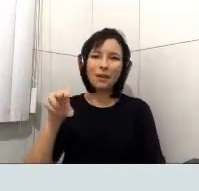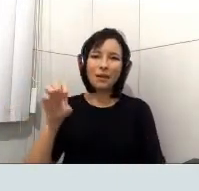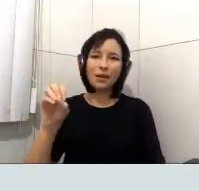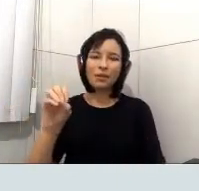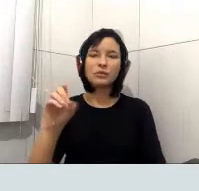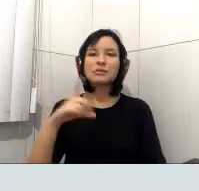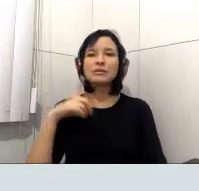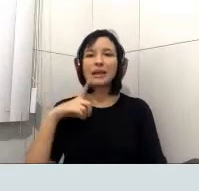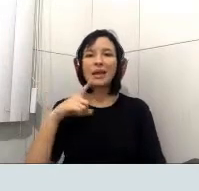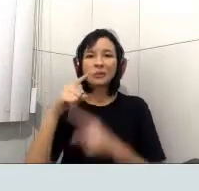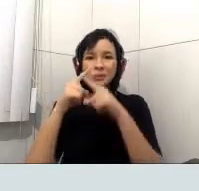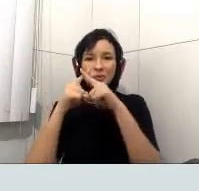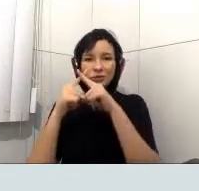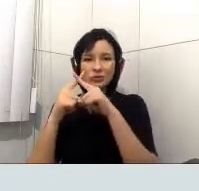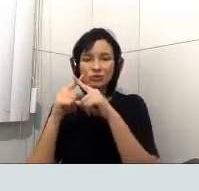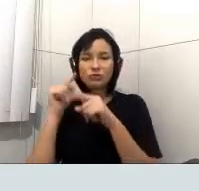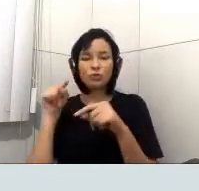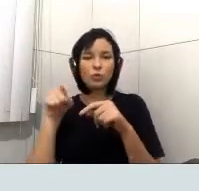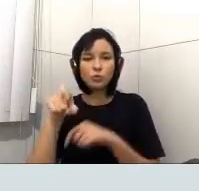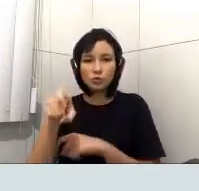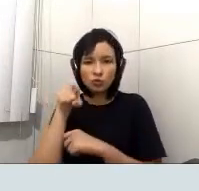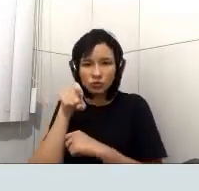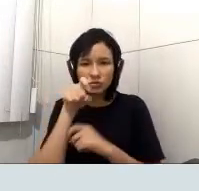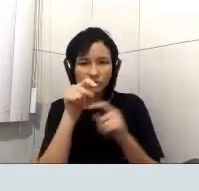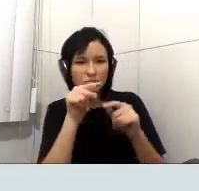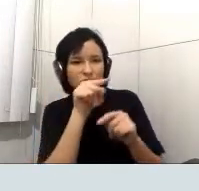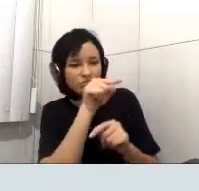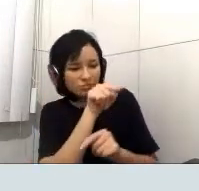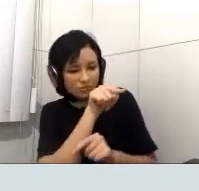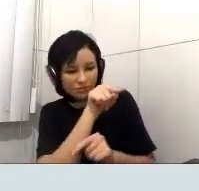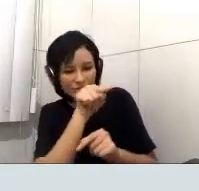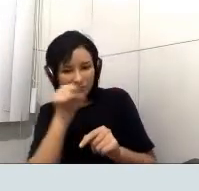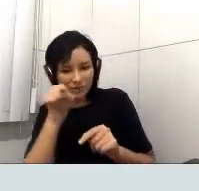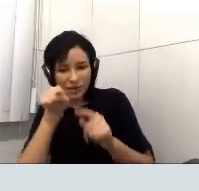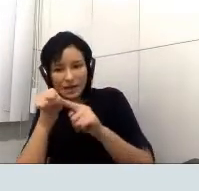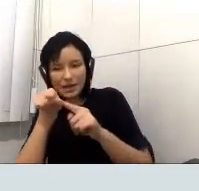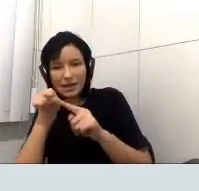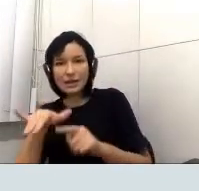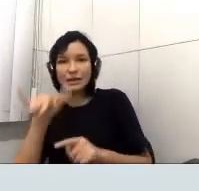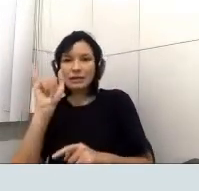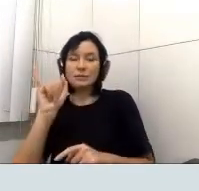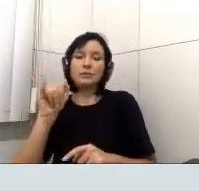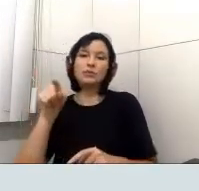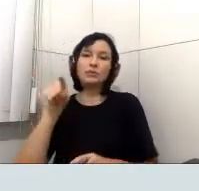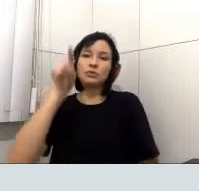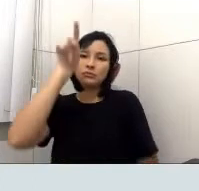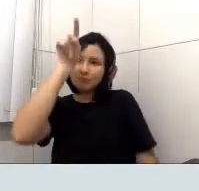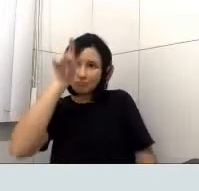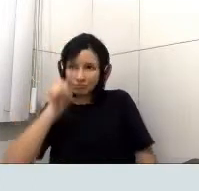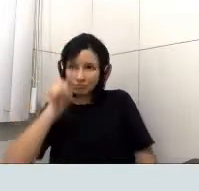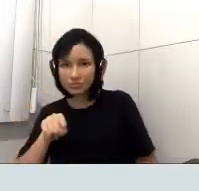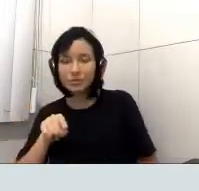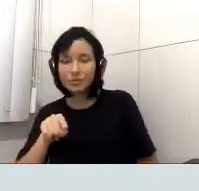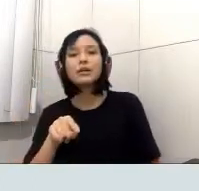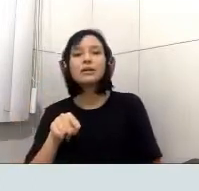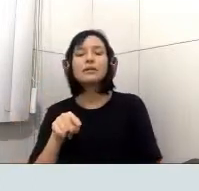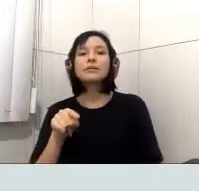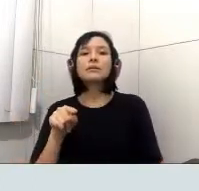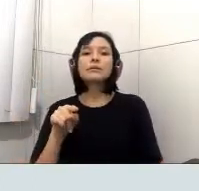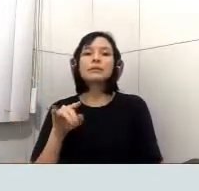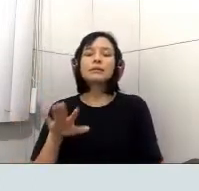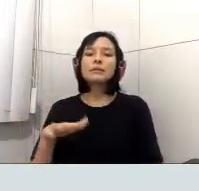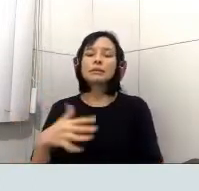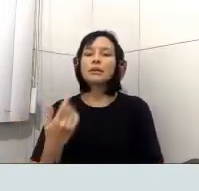X, que é na horizontal, e o eixo Y, que é na vertical. Então, bidimensional